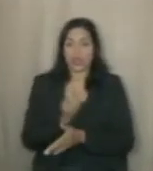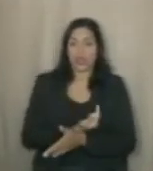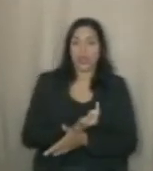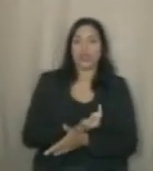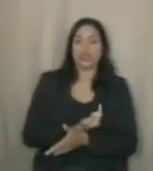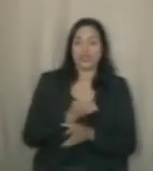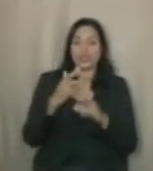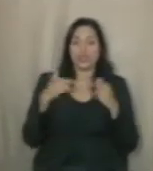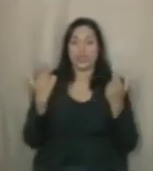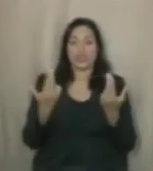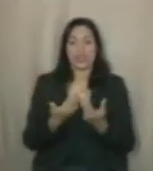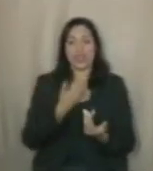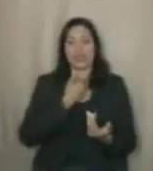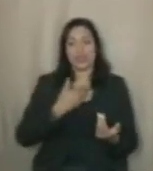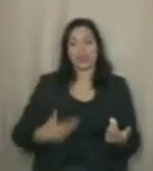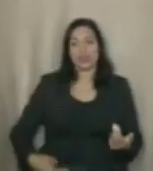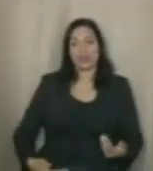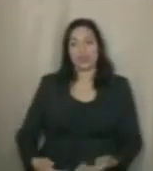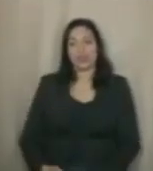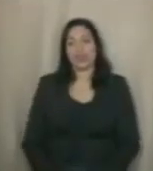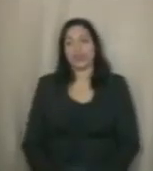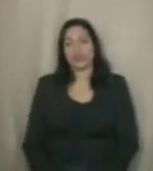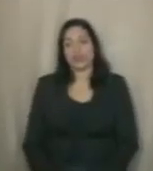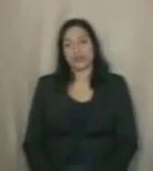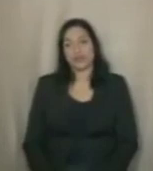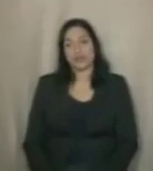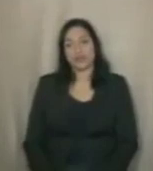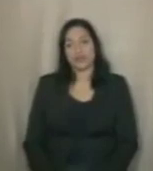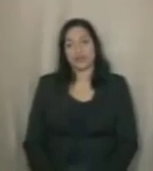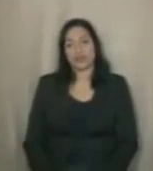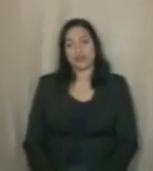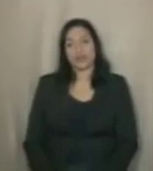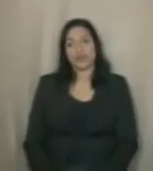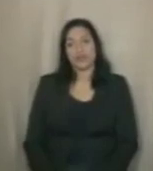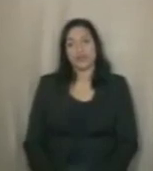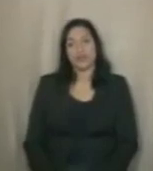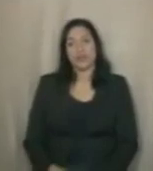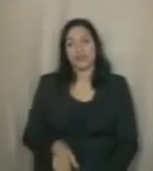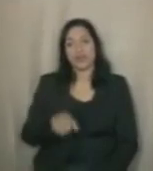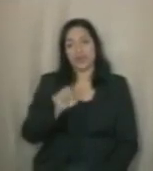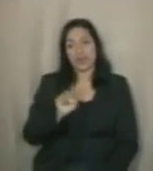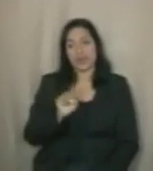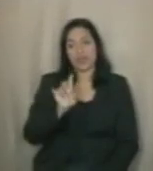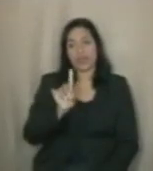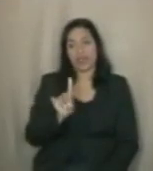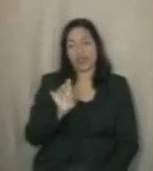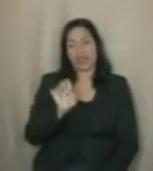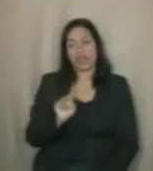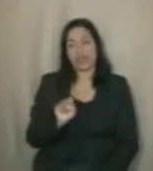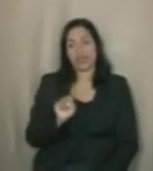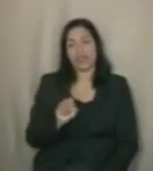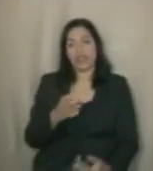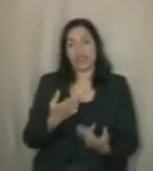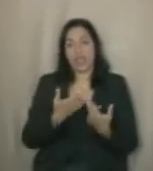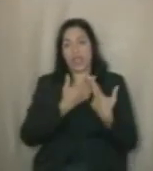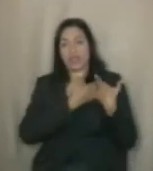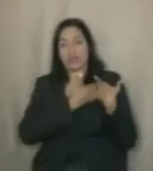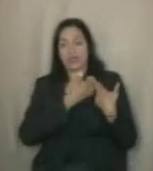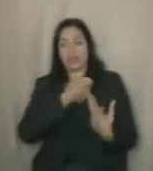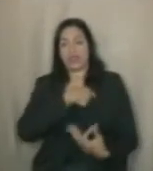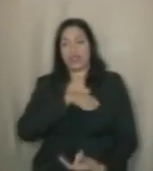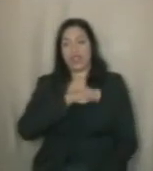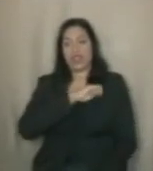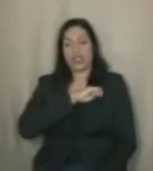nessa audiência pública pontu também que é a ausência da SDS né na pessoa da responsável da